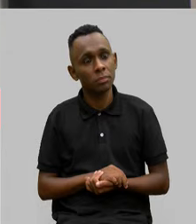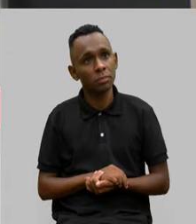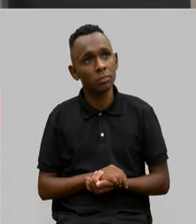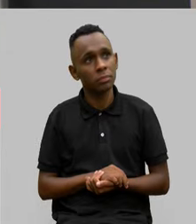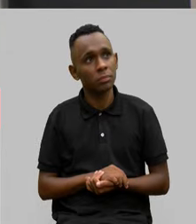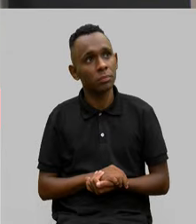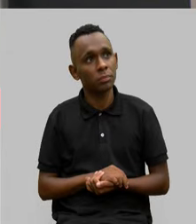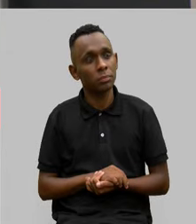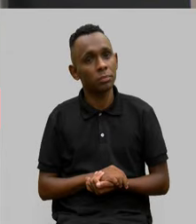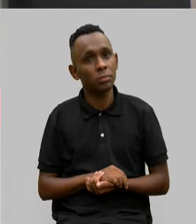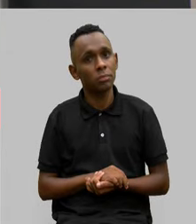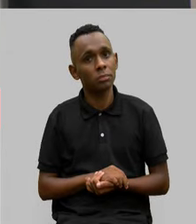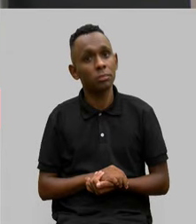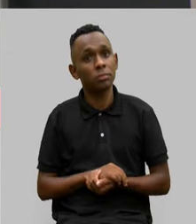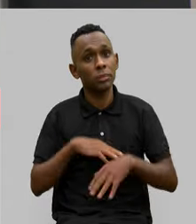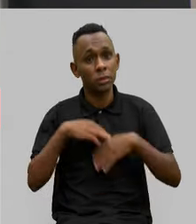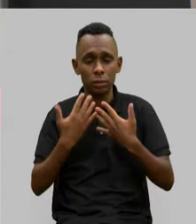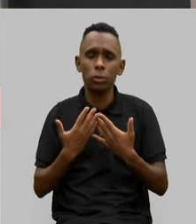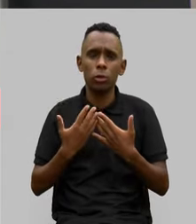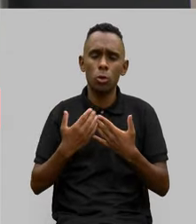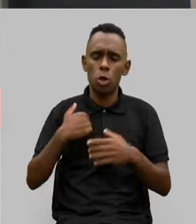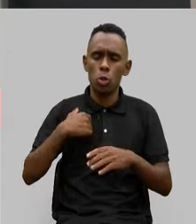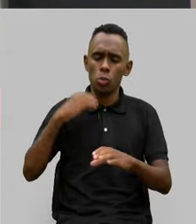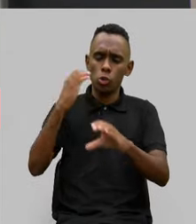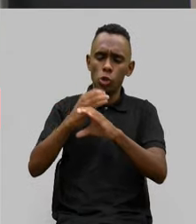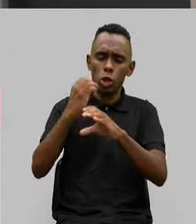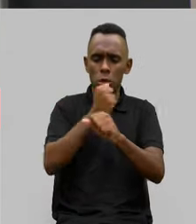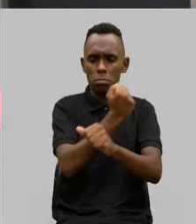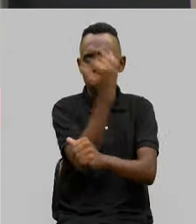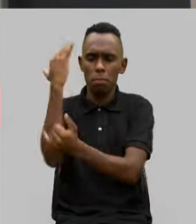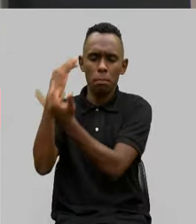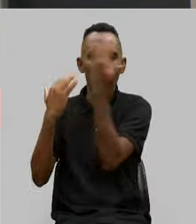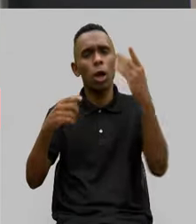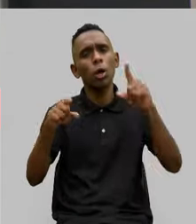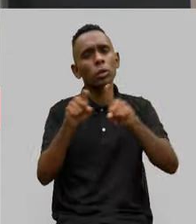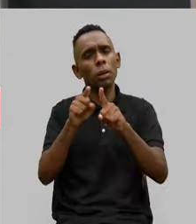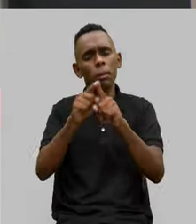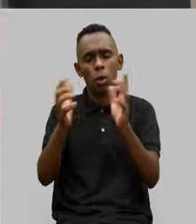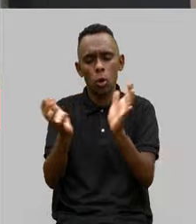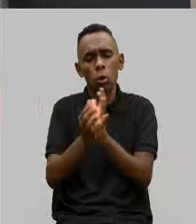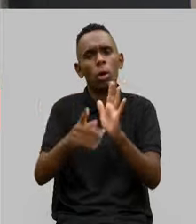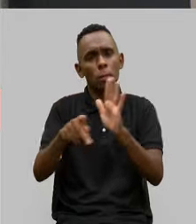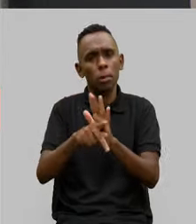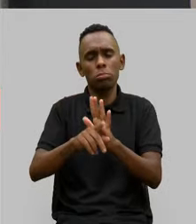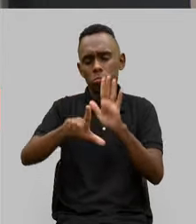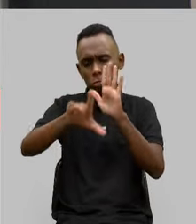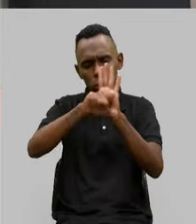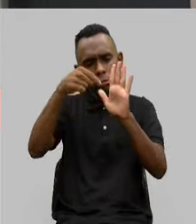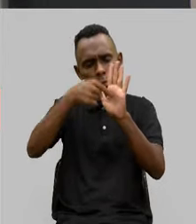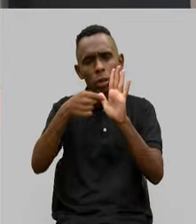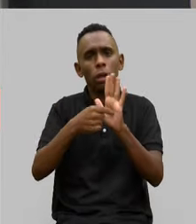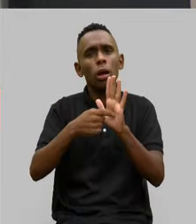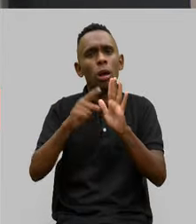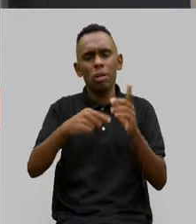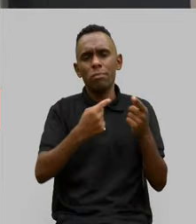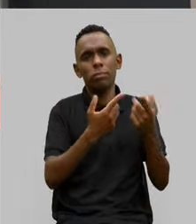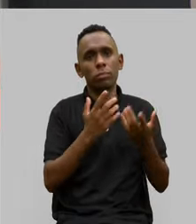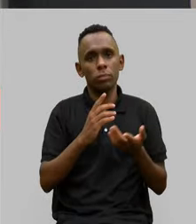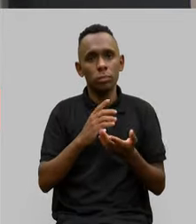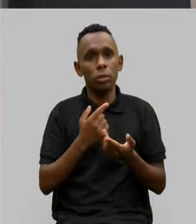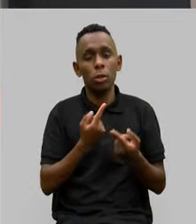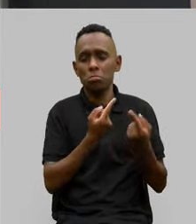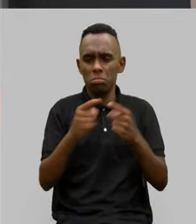eh além de dinheiro ambiental faço parte do do grupo legalidade soberania que é o núcleo anti o